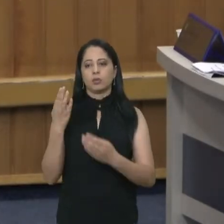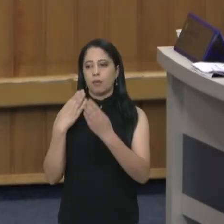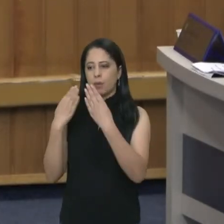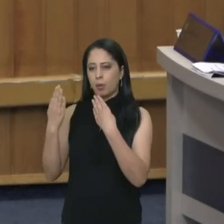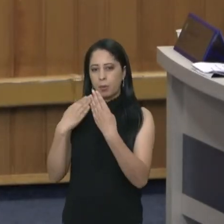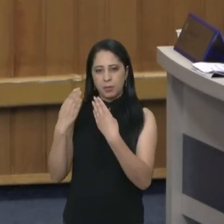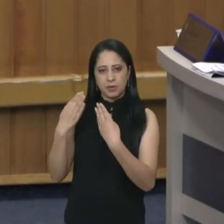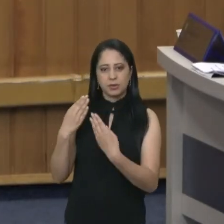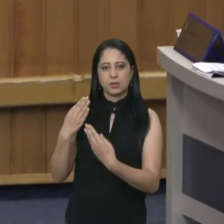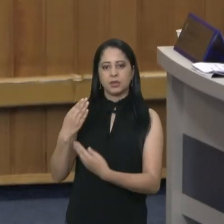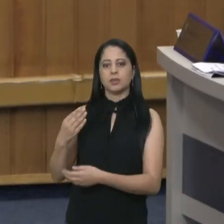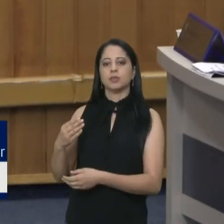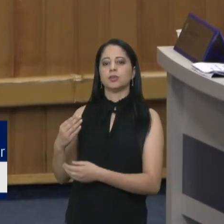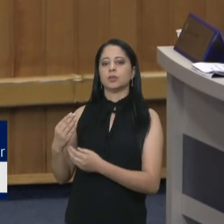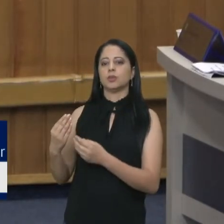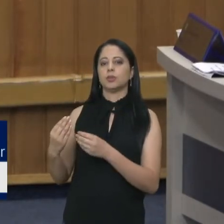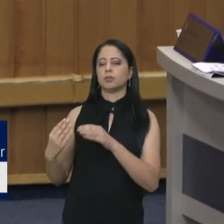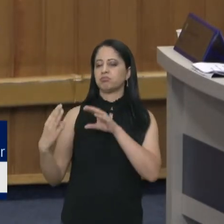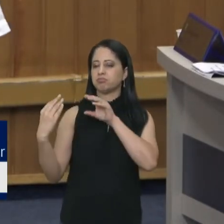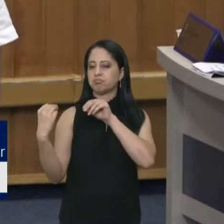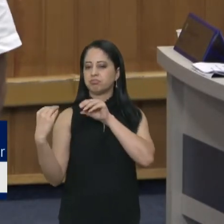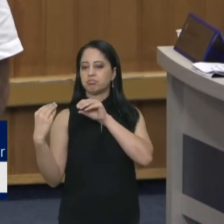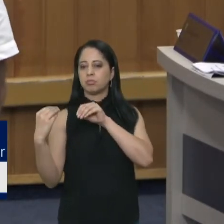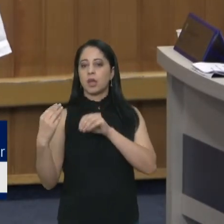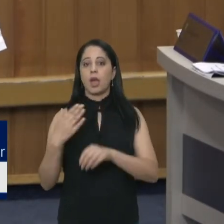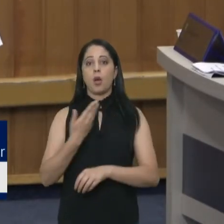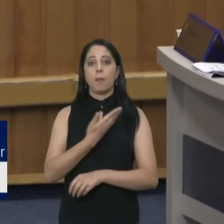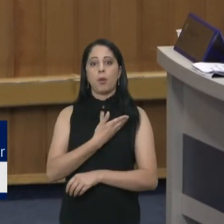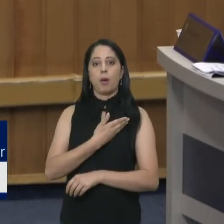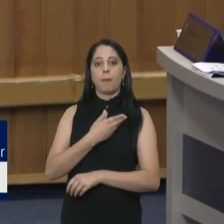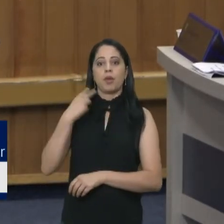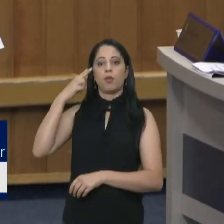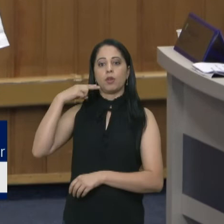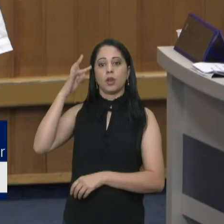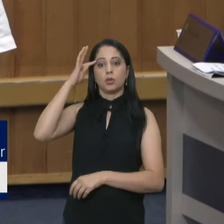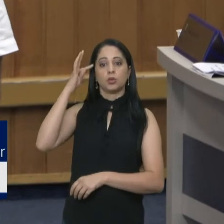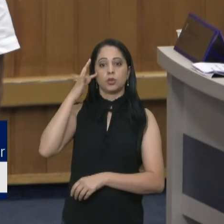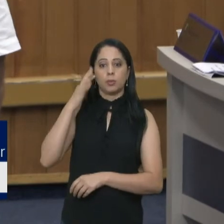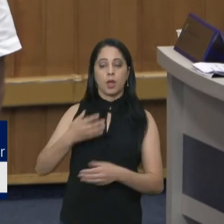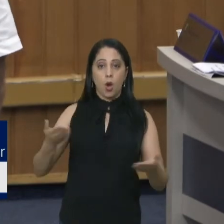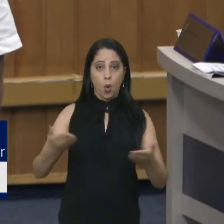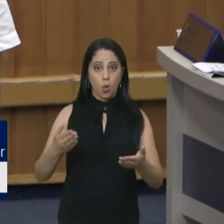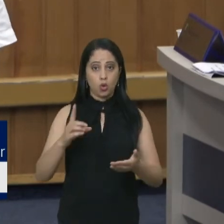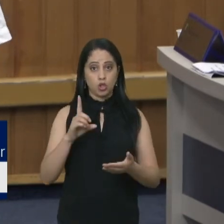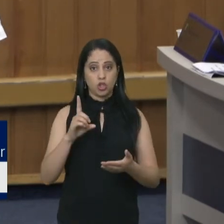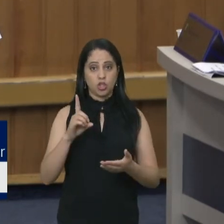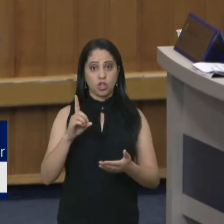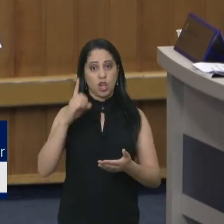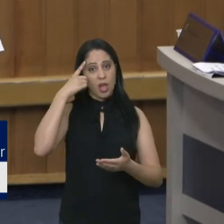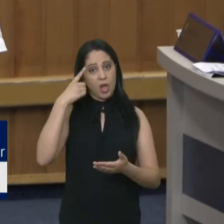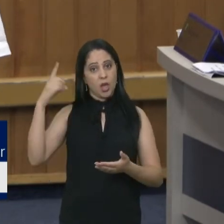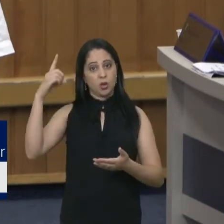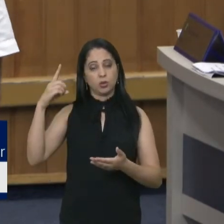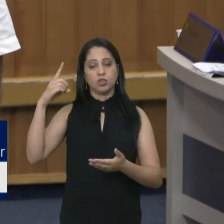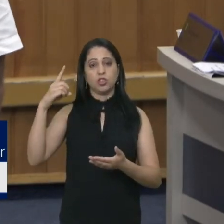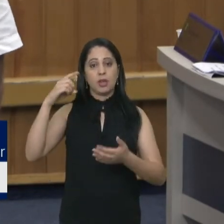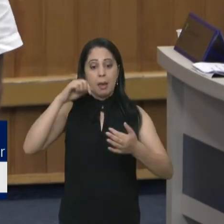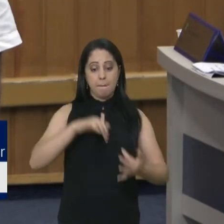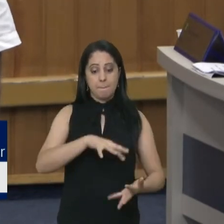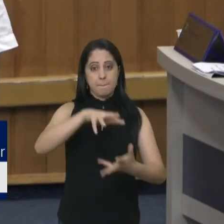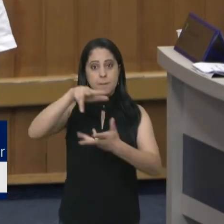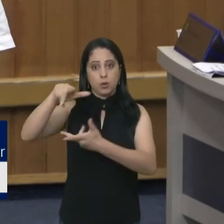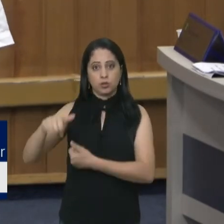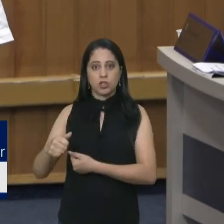meu parceiro aqui, vereador Tomás Henrique, me lembrou. Hoje é o Dia Mundial do Combate à Obesidade, né?